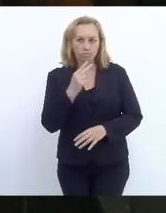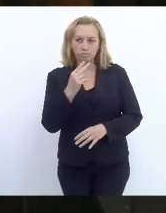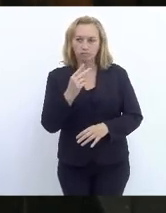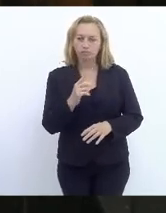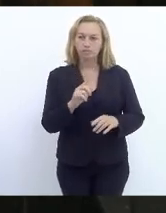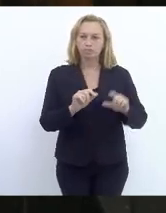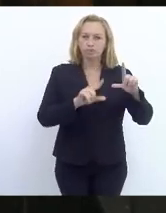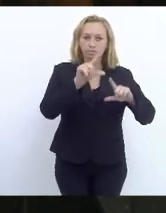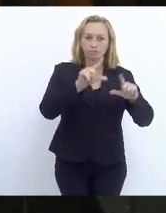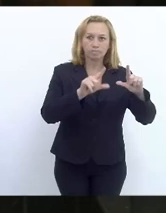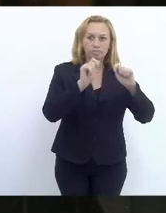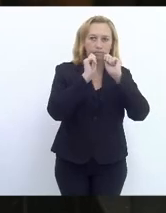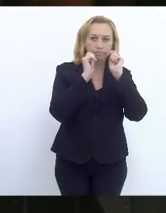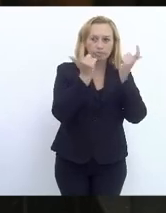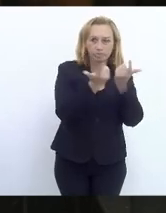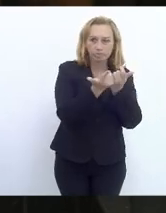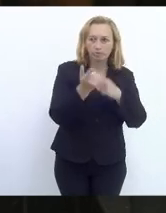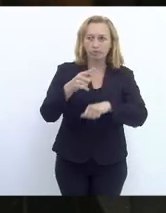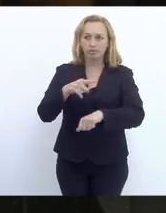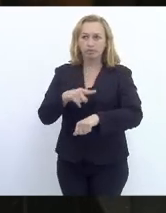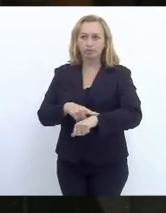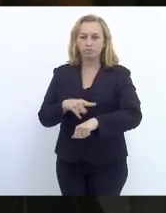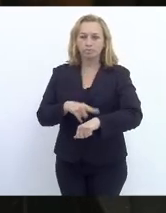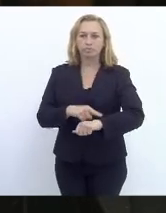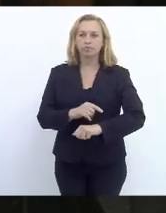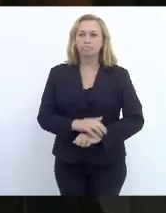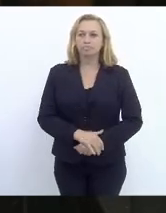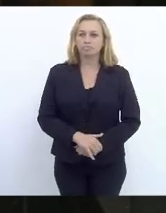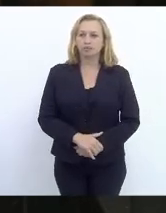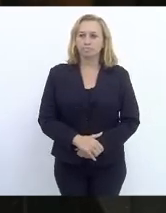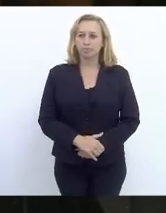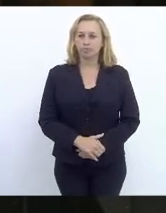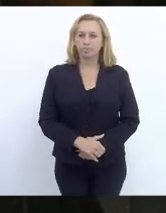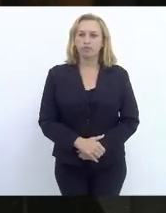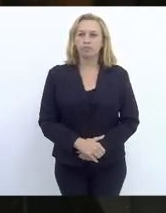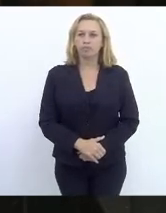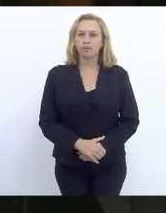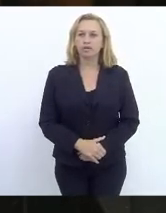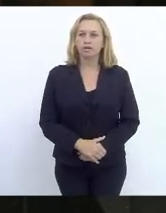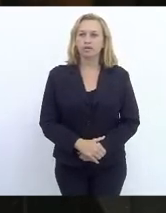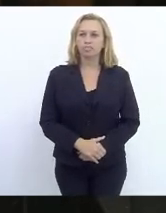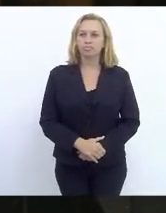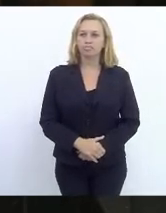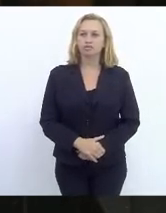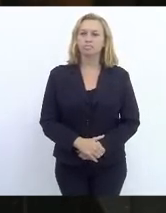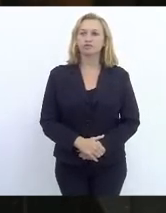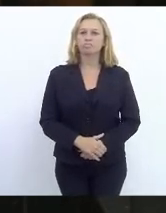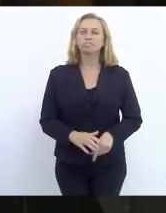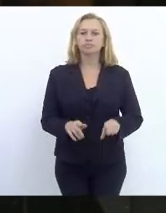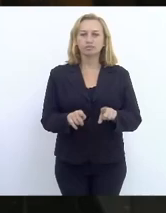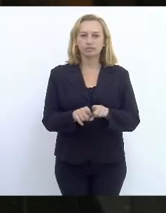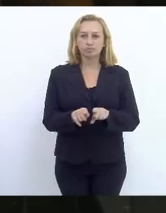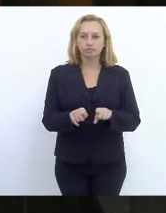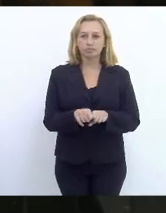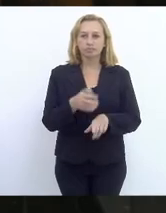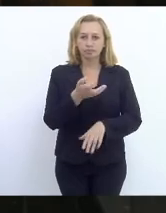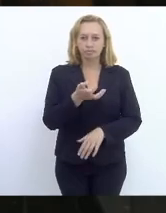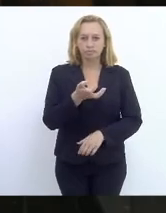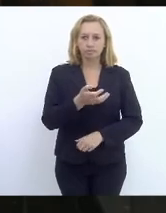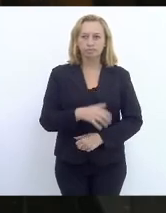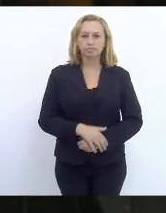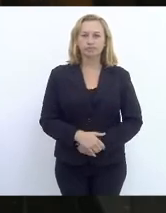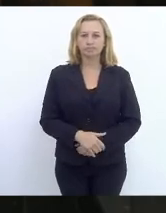momento queria também a fazer menção aqui